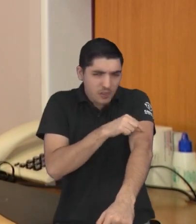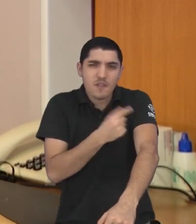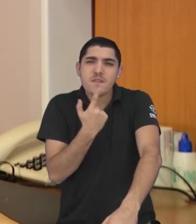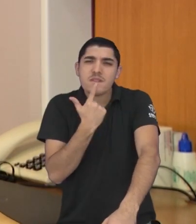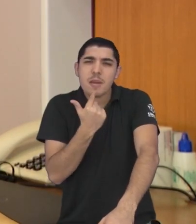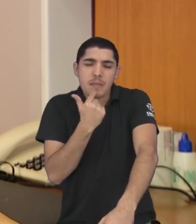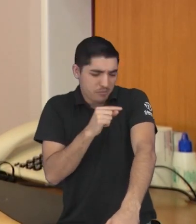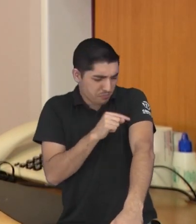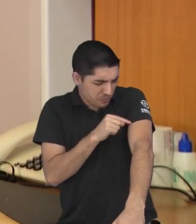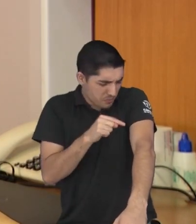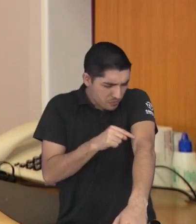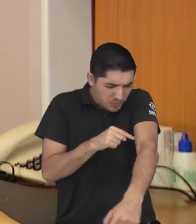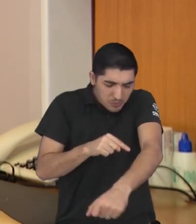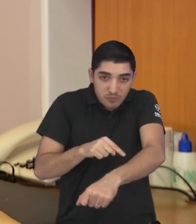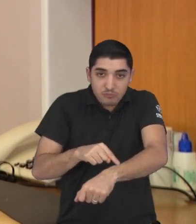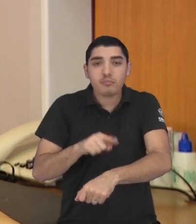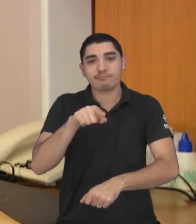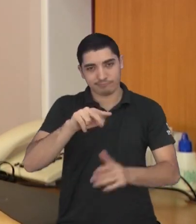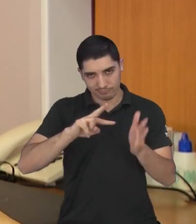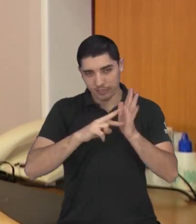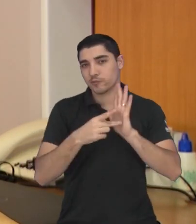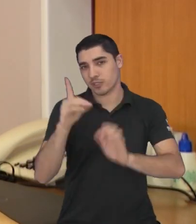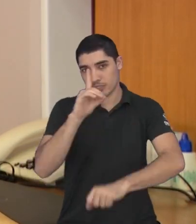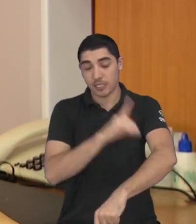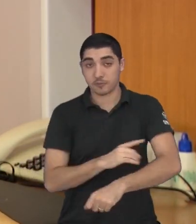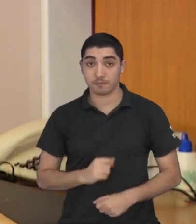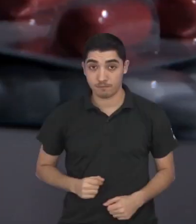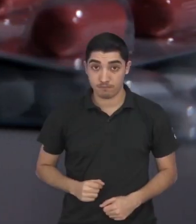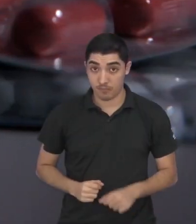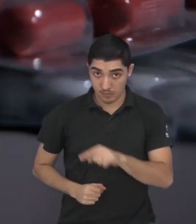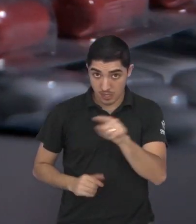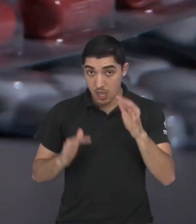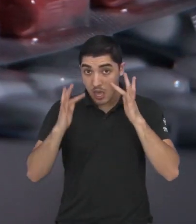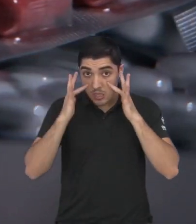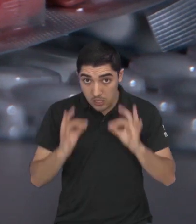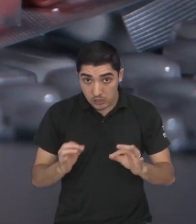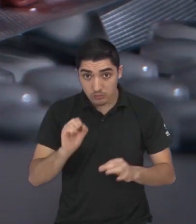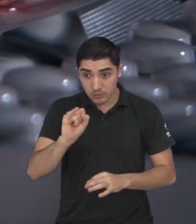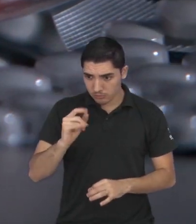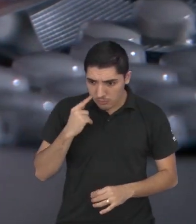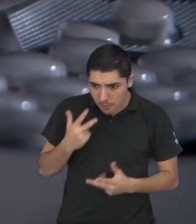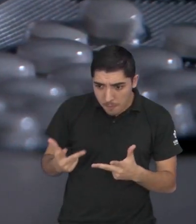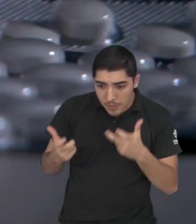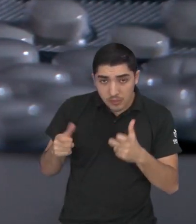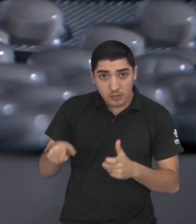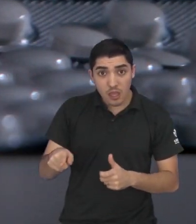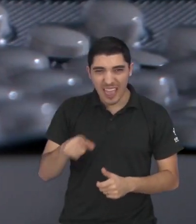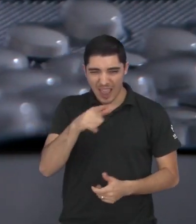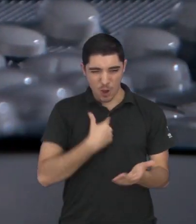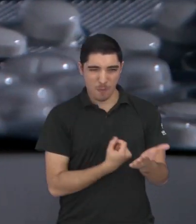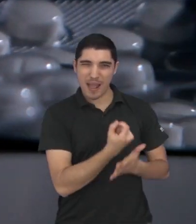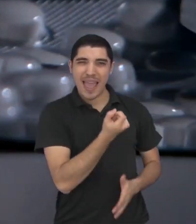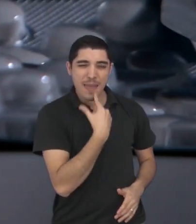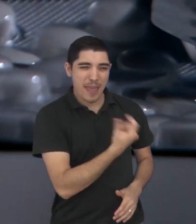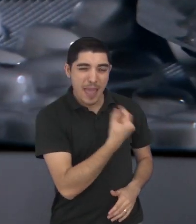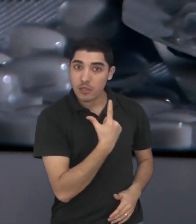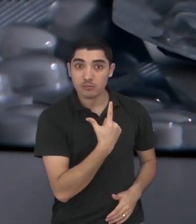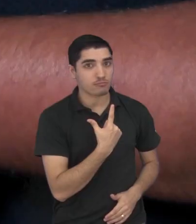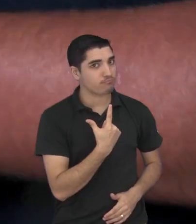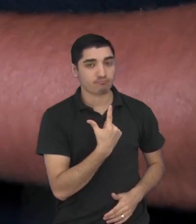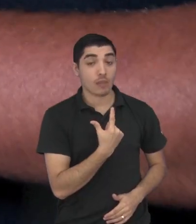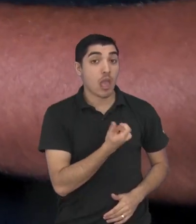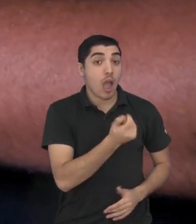trânsito, né? Desde o processo de formação até a efetiva condução do seu veículo automotor. O planejamento das cidades influencia,